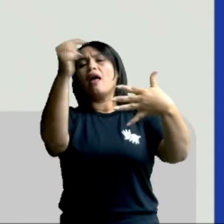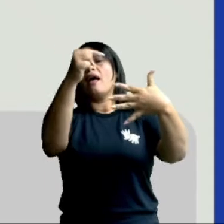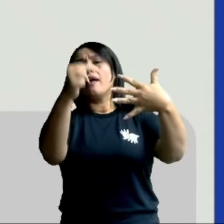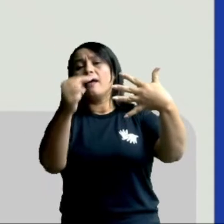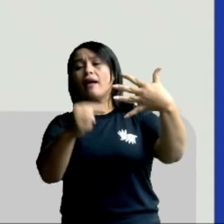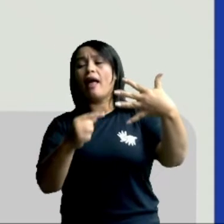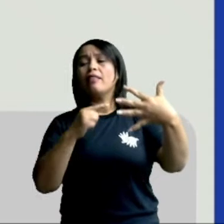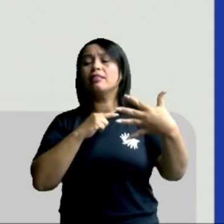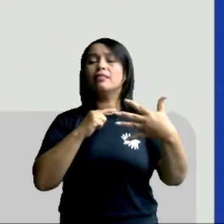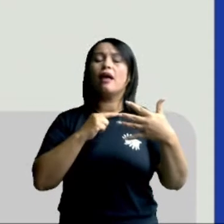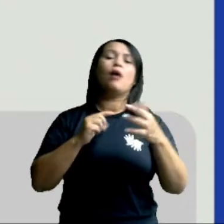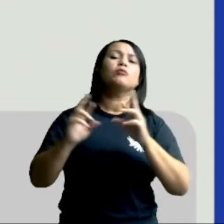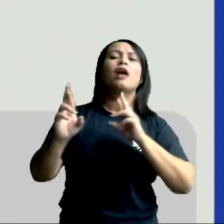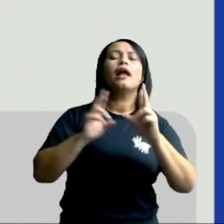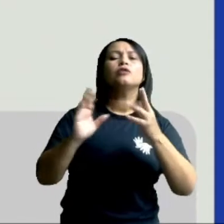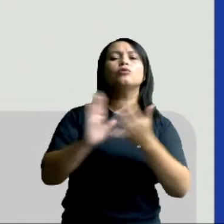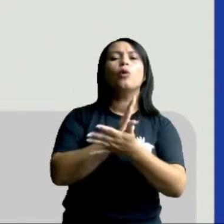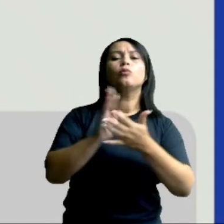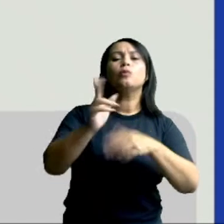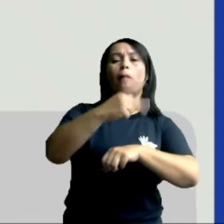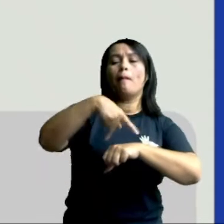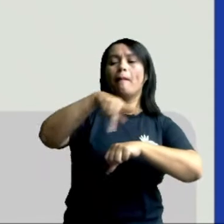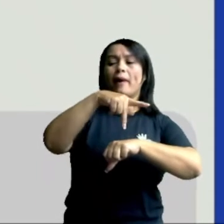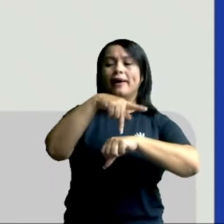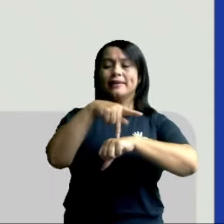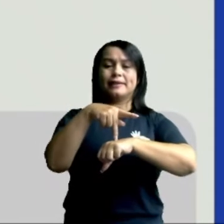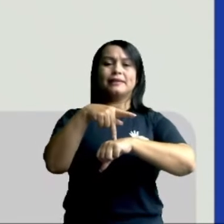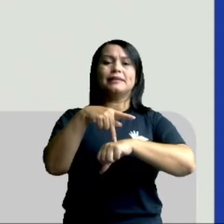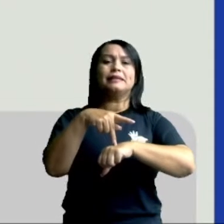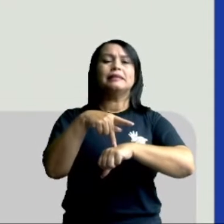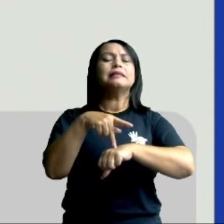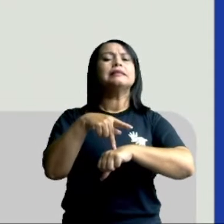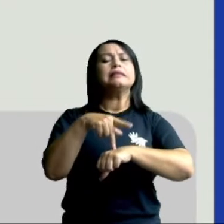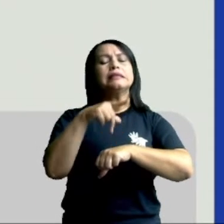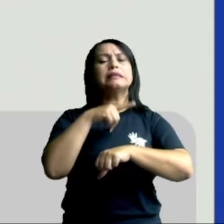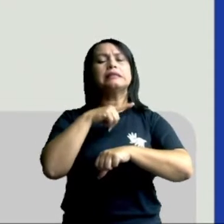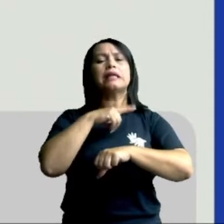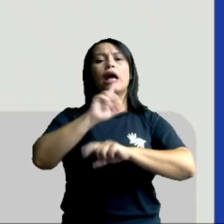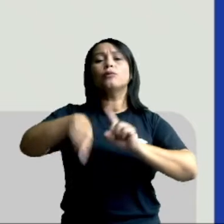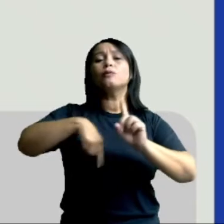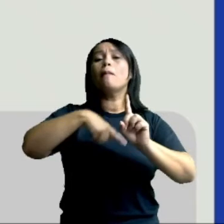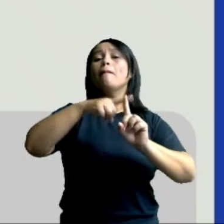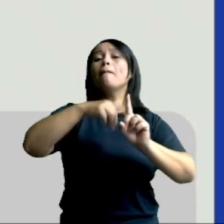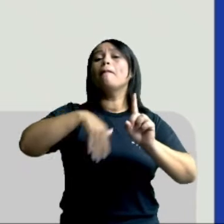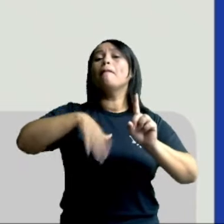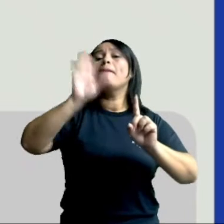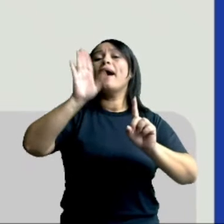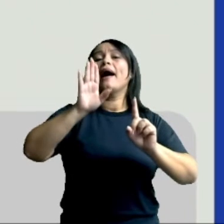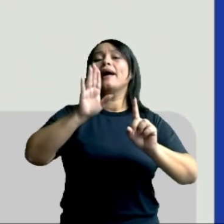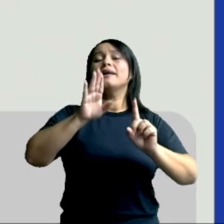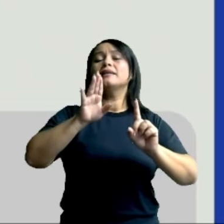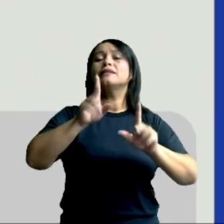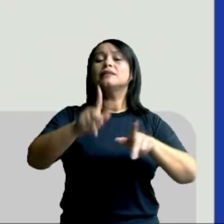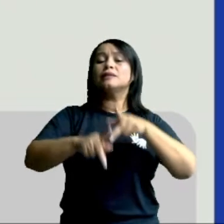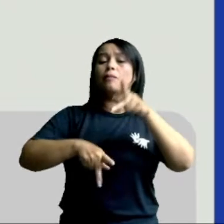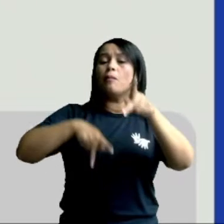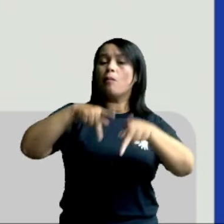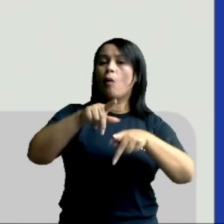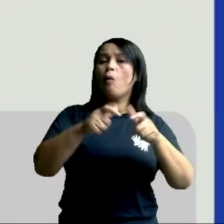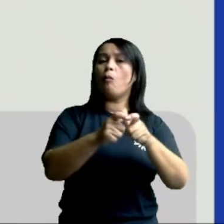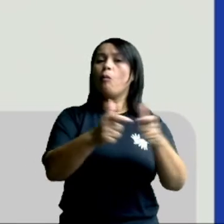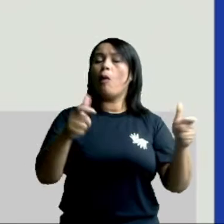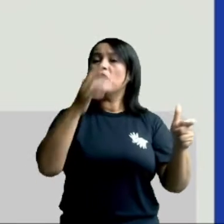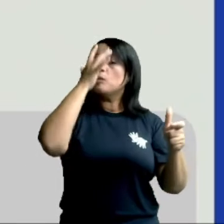Aqui a gente tem a relação de alguns países do mundo, certo? Que aí são os mais populosos em